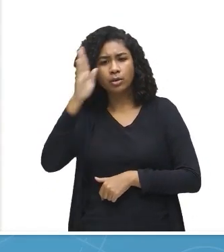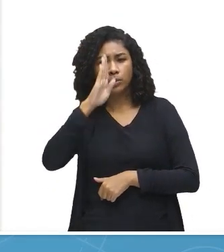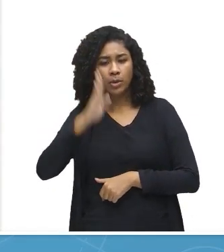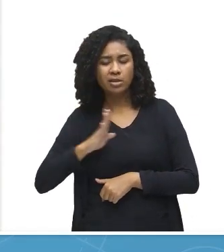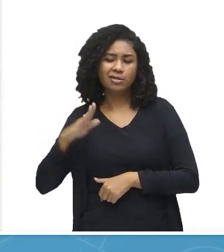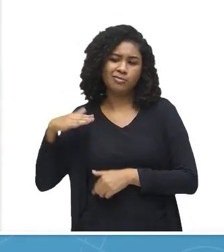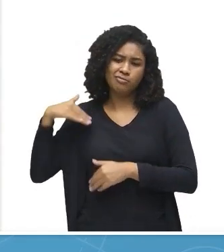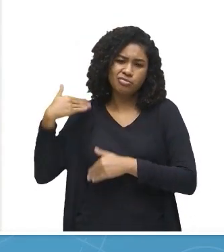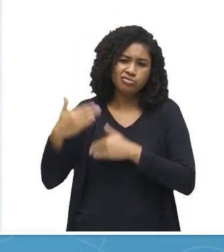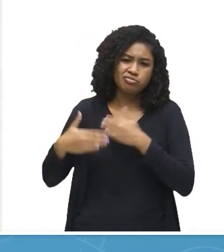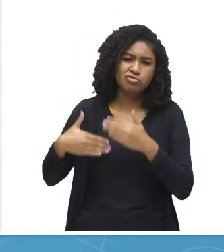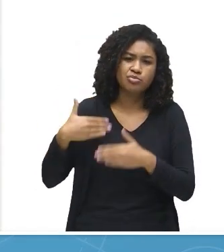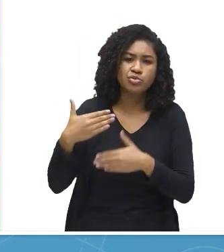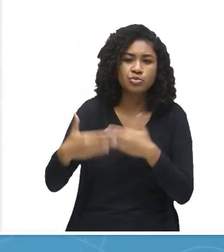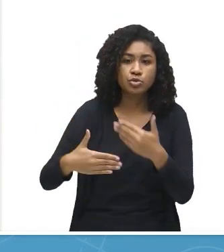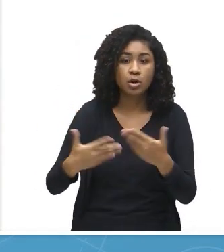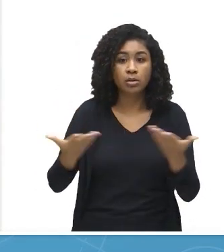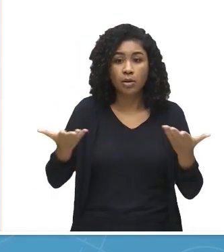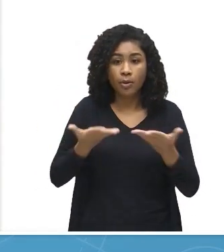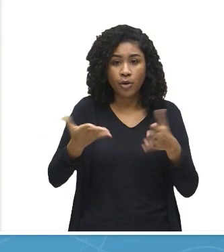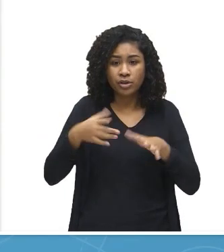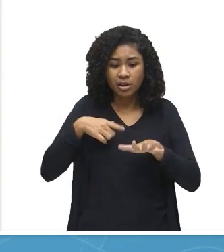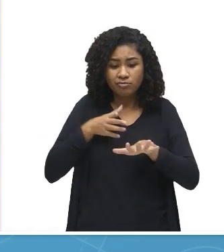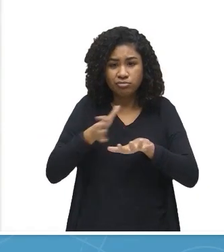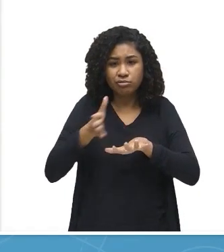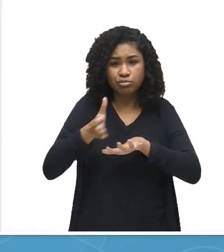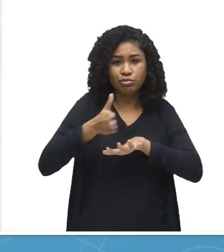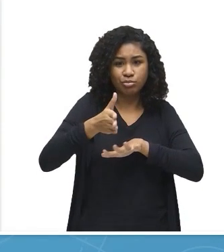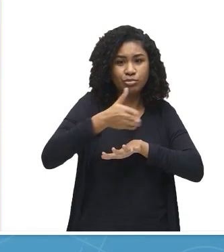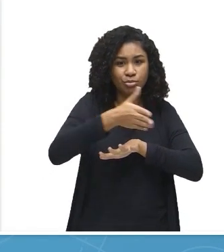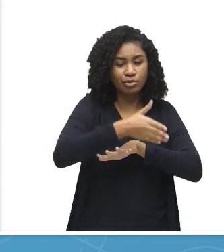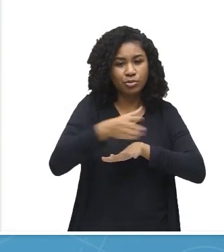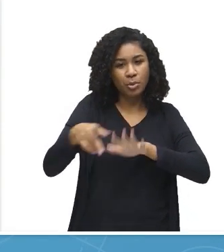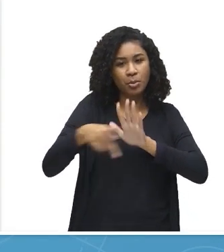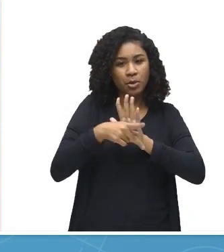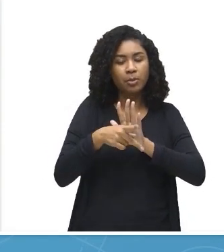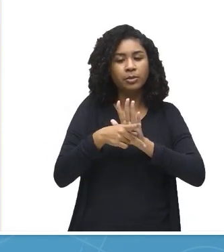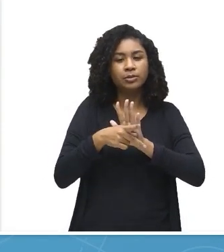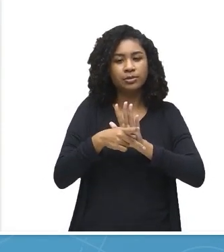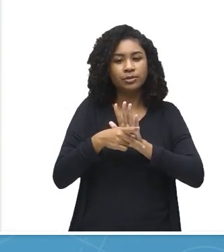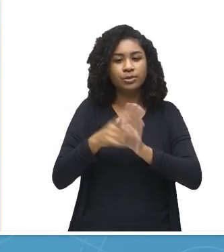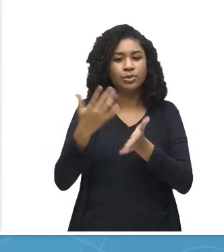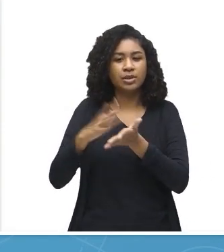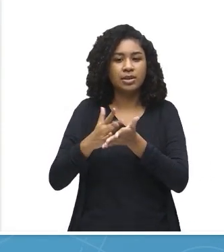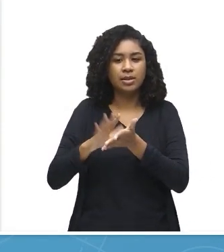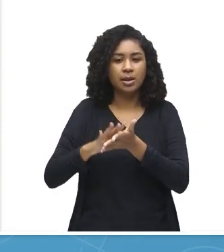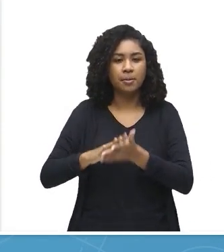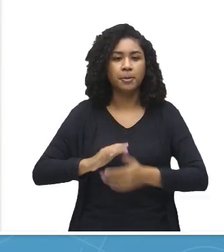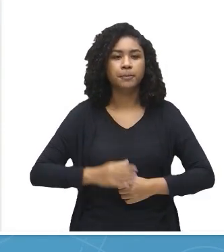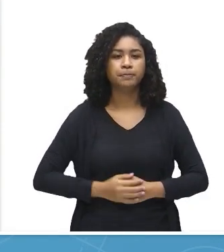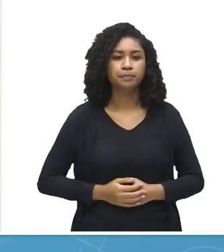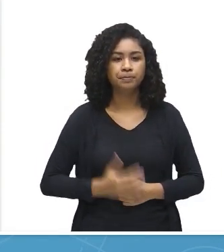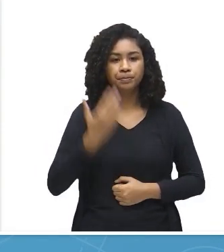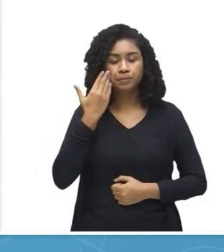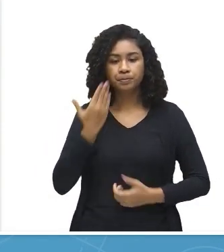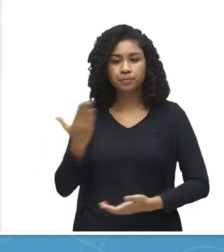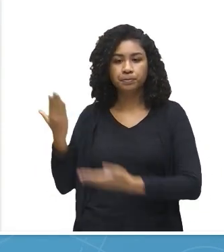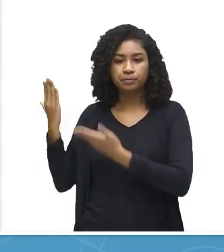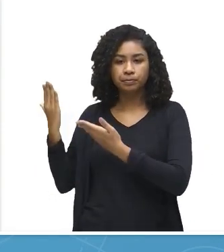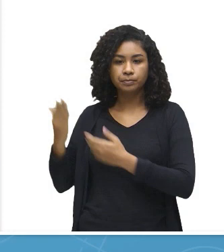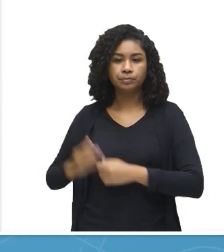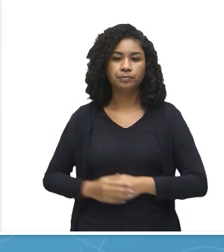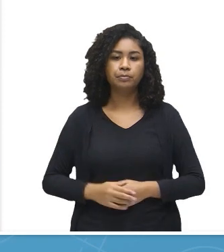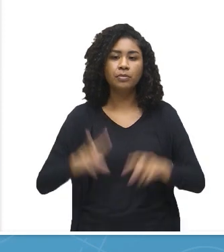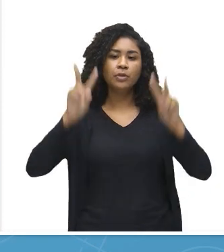várias ramificações de samba. Vamos lá para a nossa questão? Vamos ler? Com relação aos